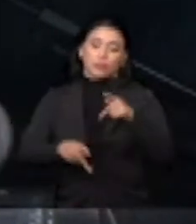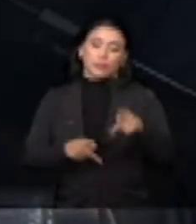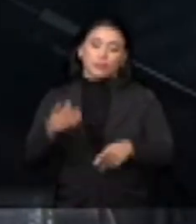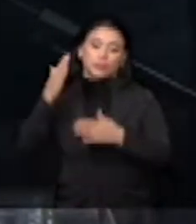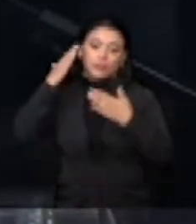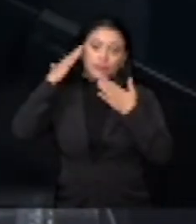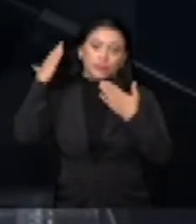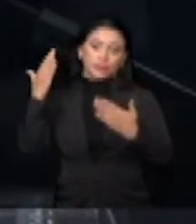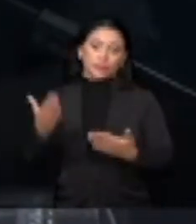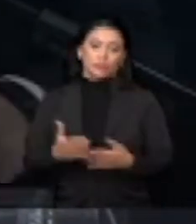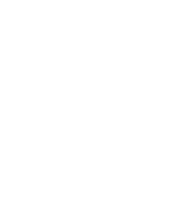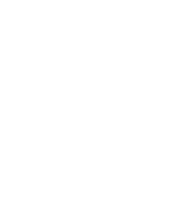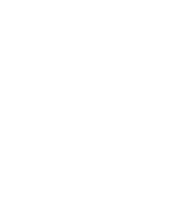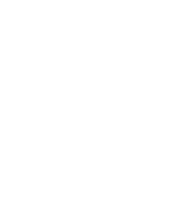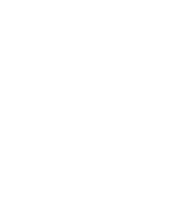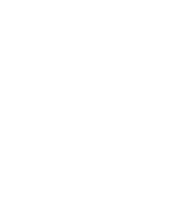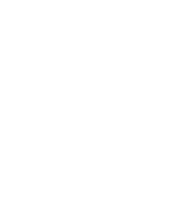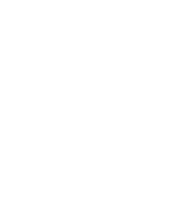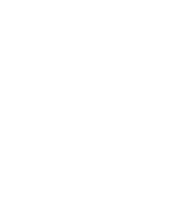senhores